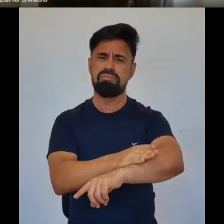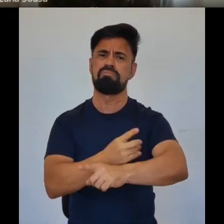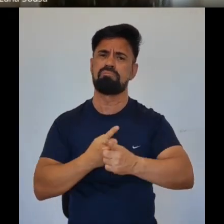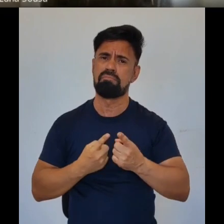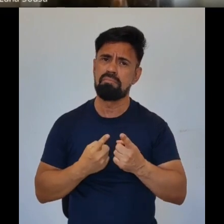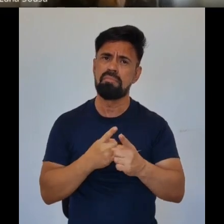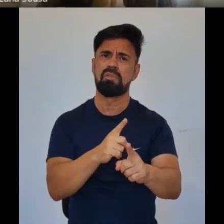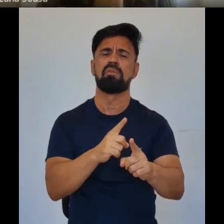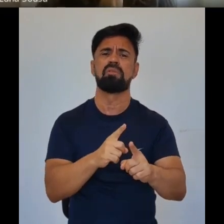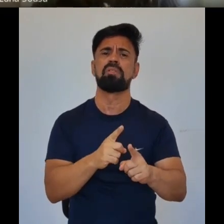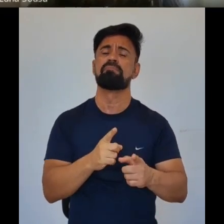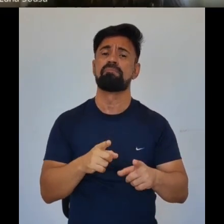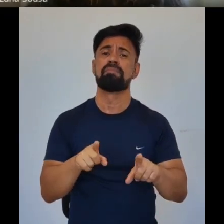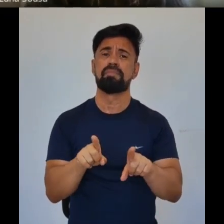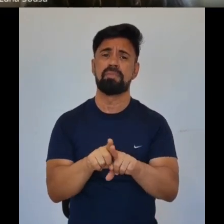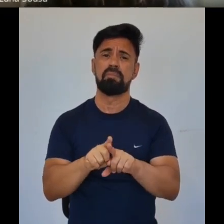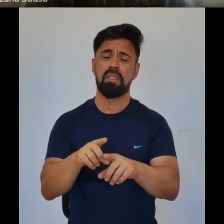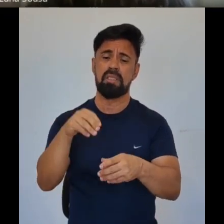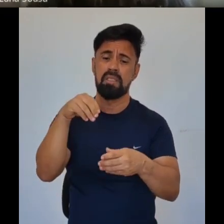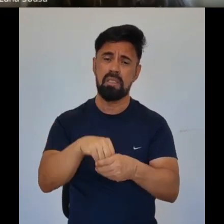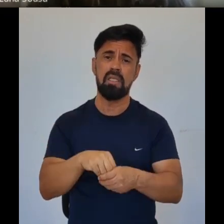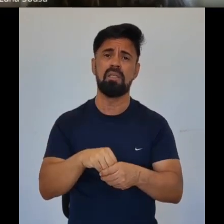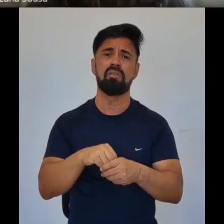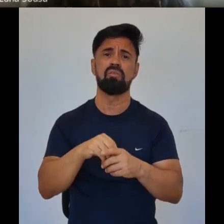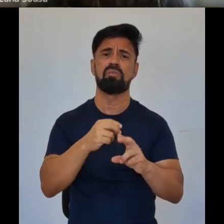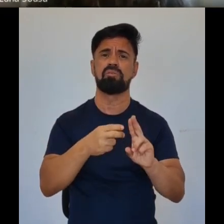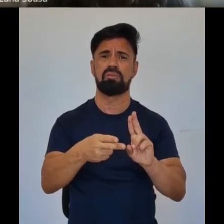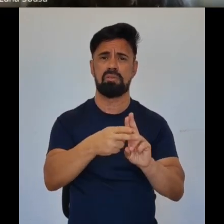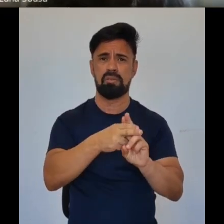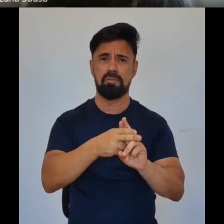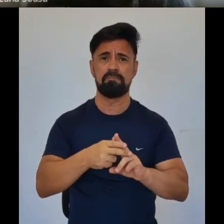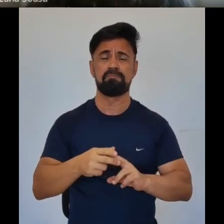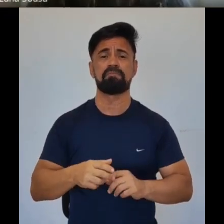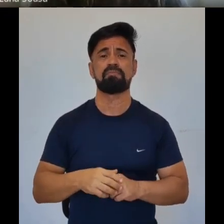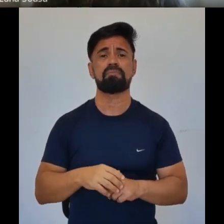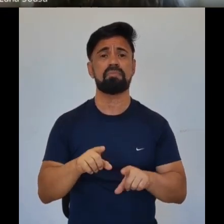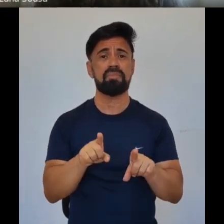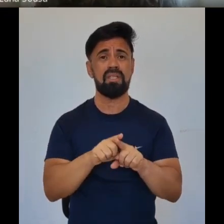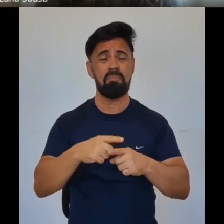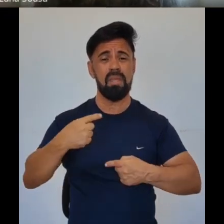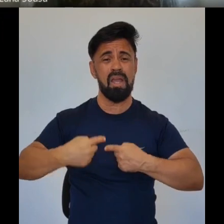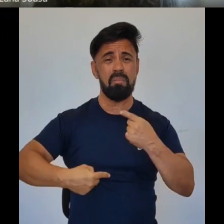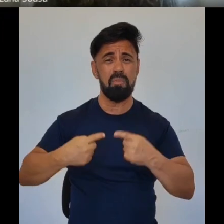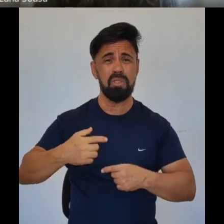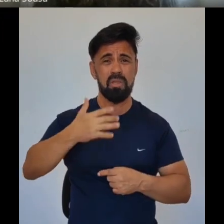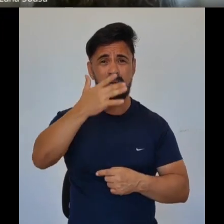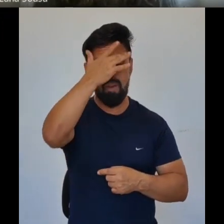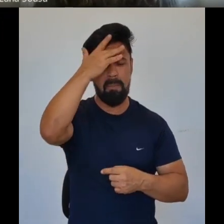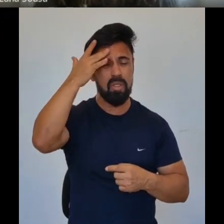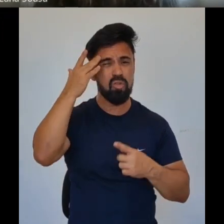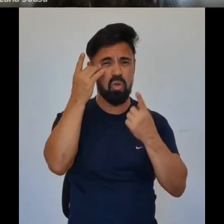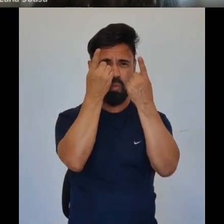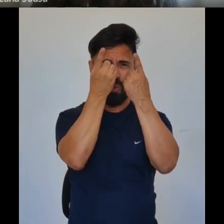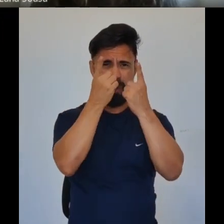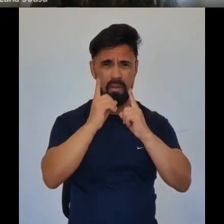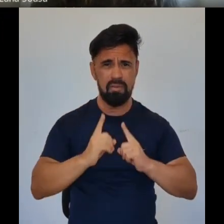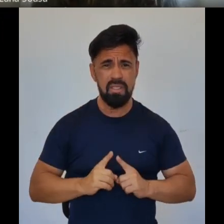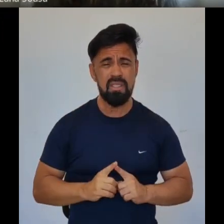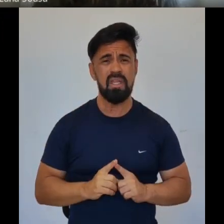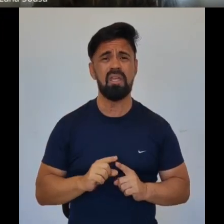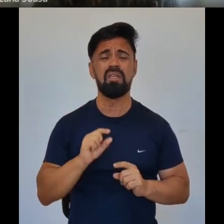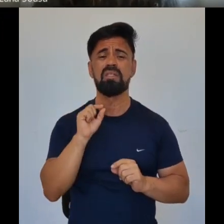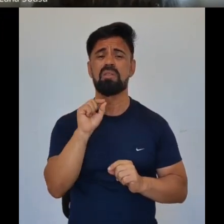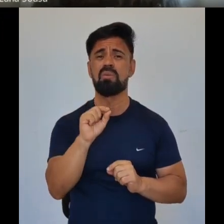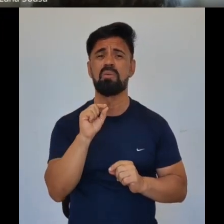no sistema. A gente tem política da saúde da população negra, que ela visa superar o